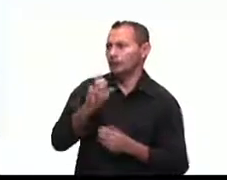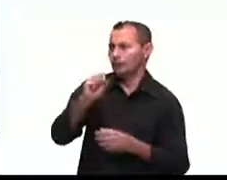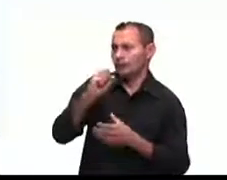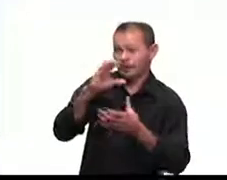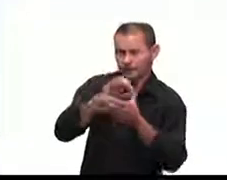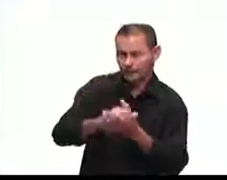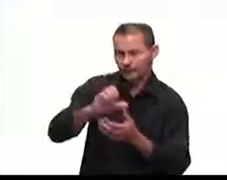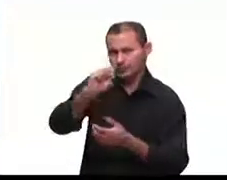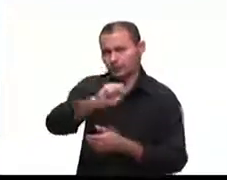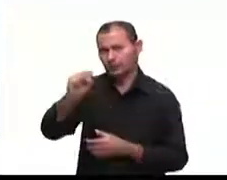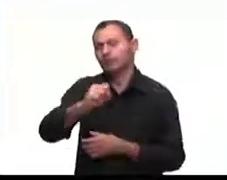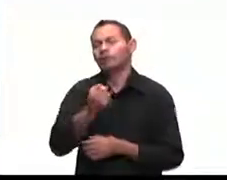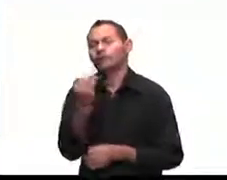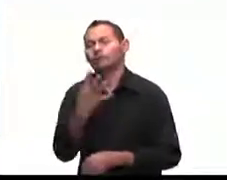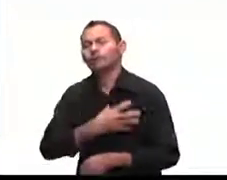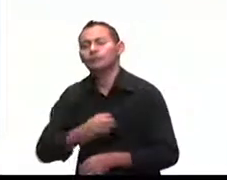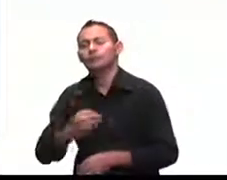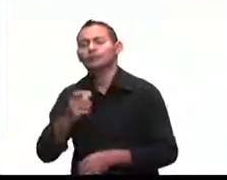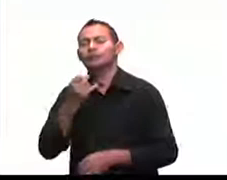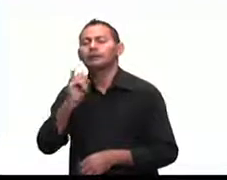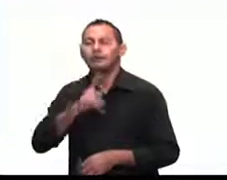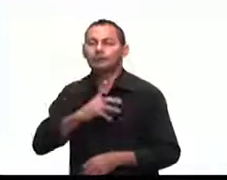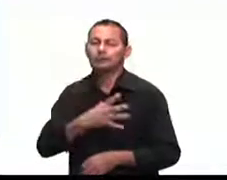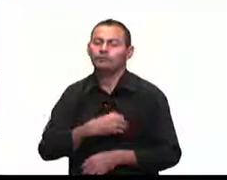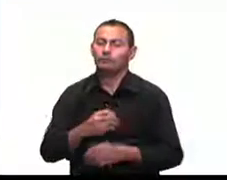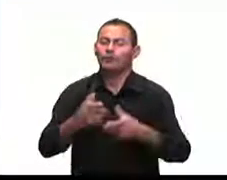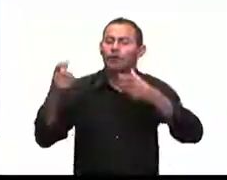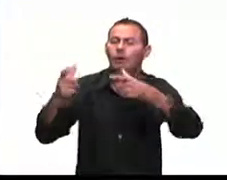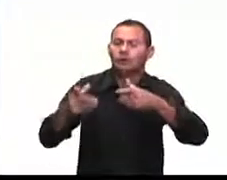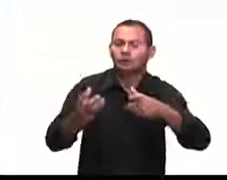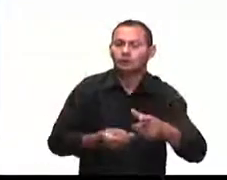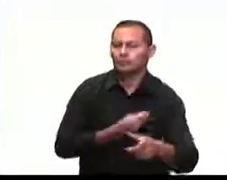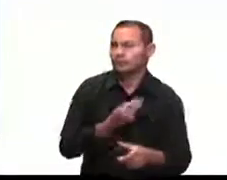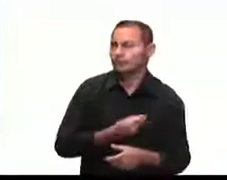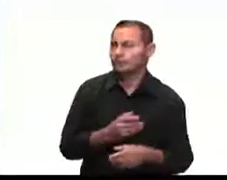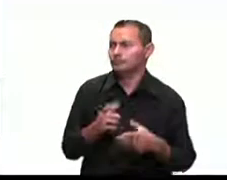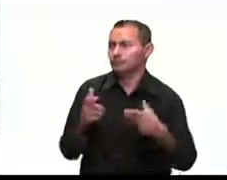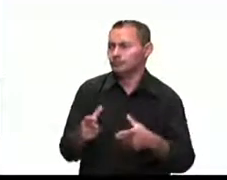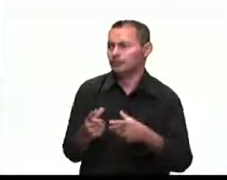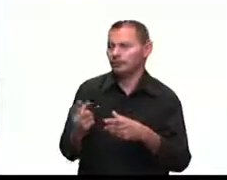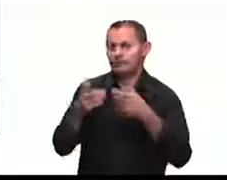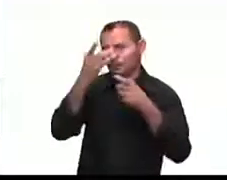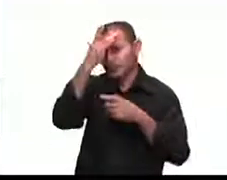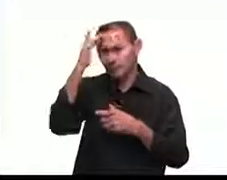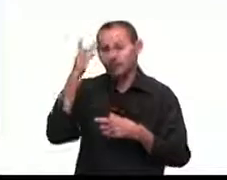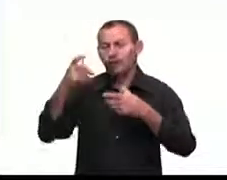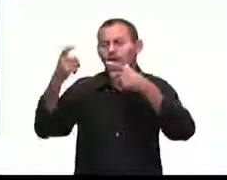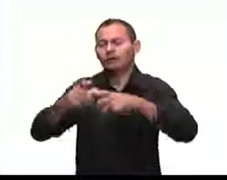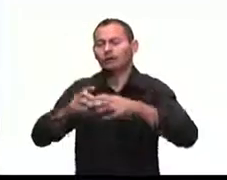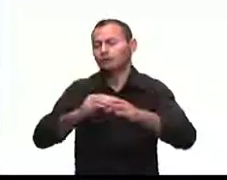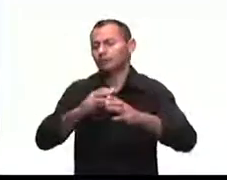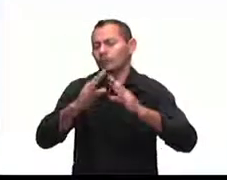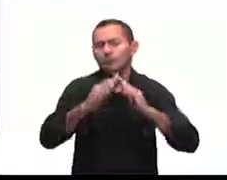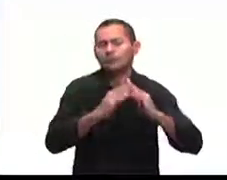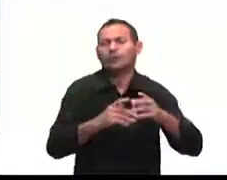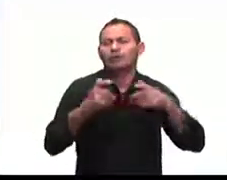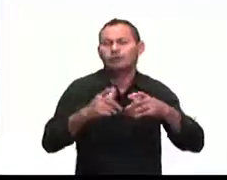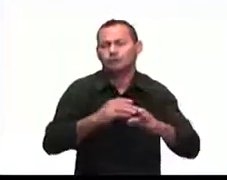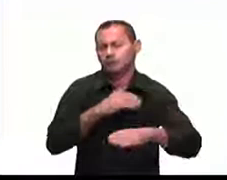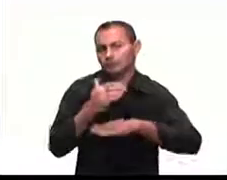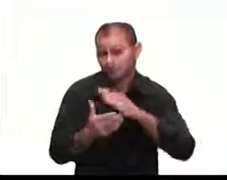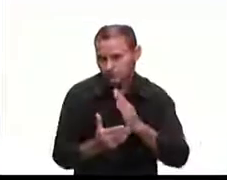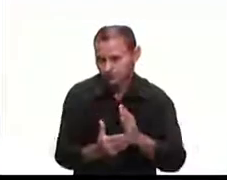tem filhos ou não, a localização da onde você mora. Tudo isso eu